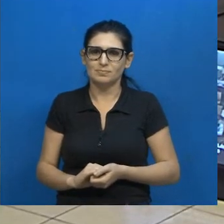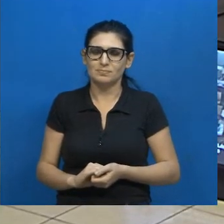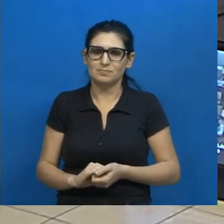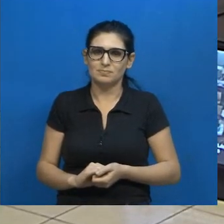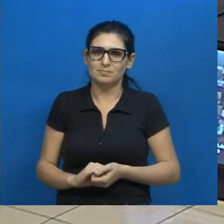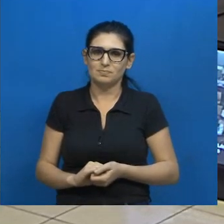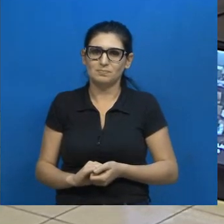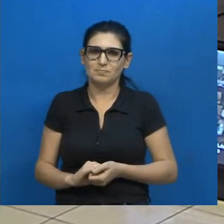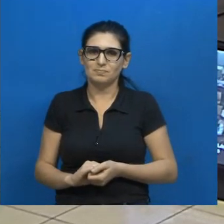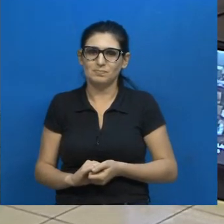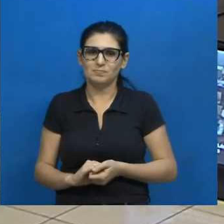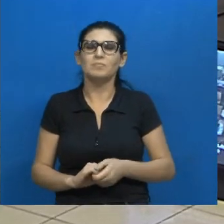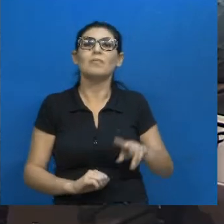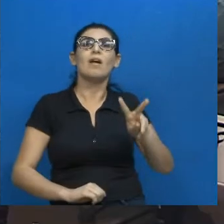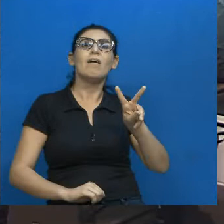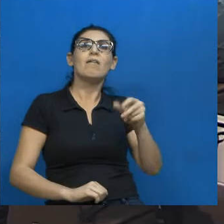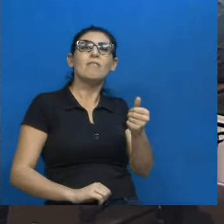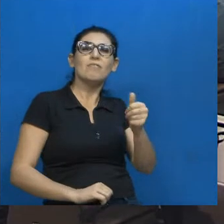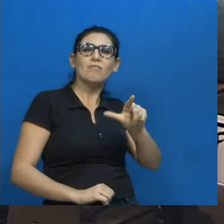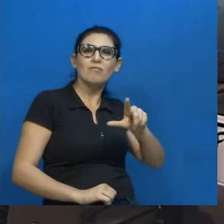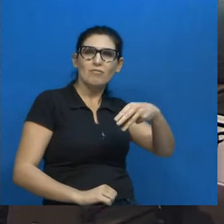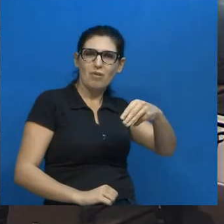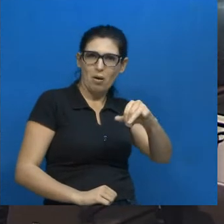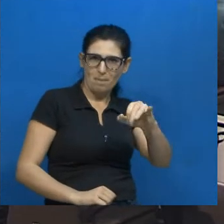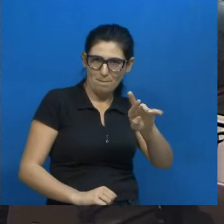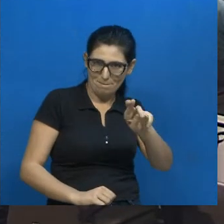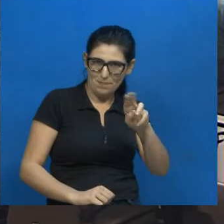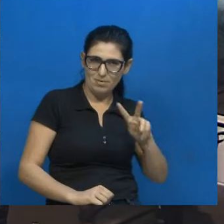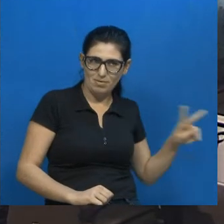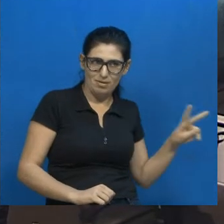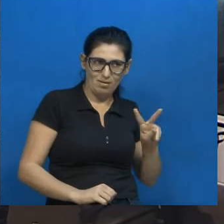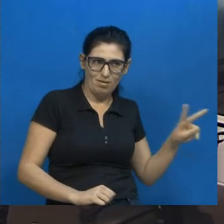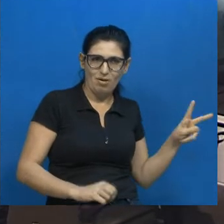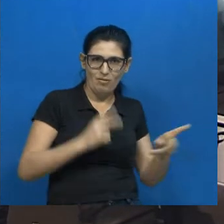Valmir, quer falar alguma coisa? Boa noite.